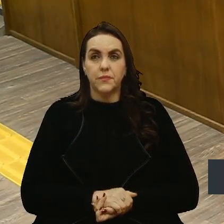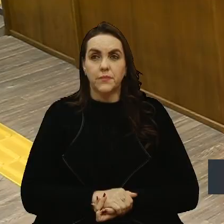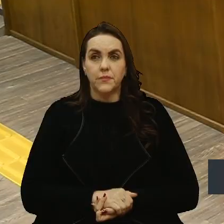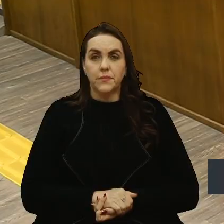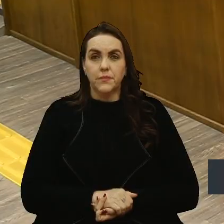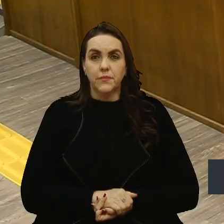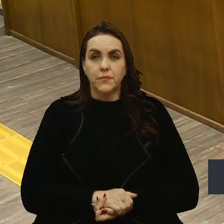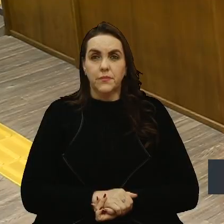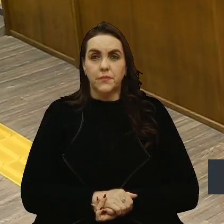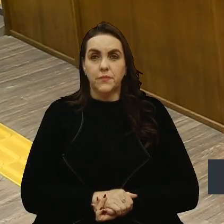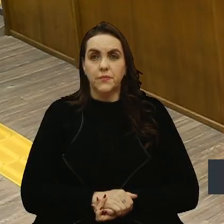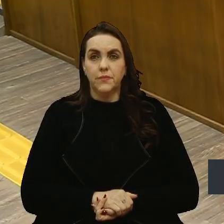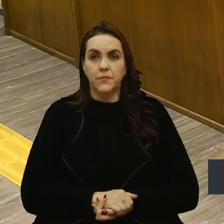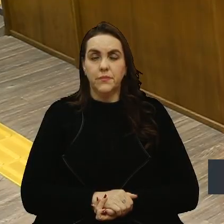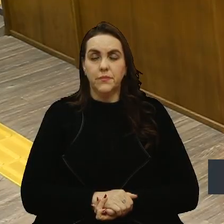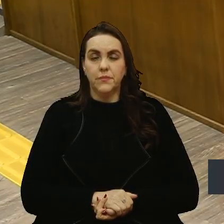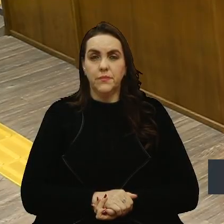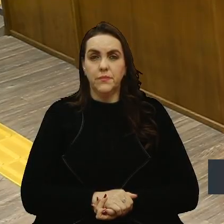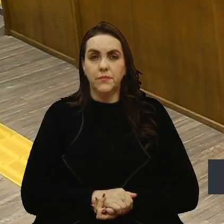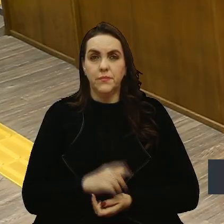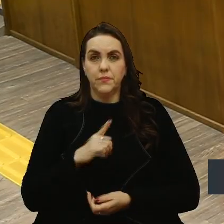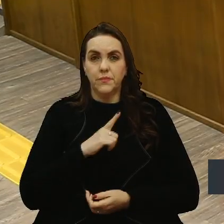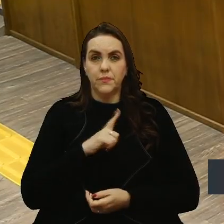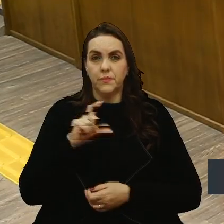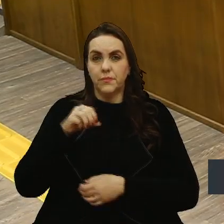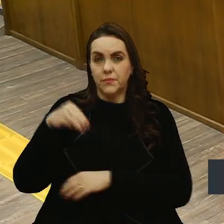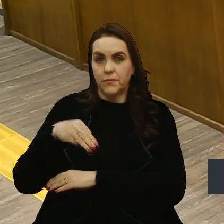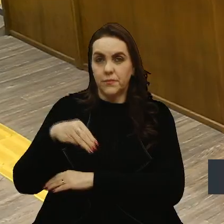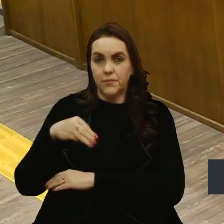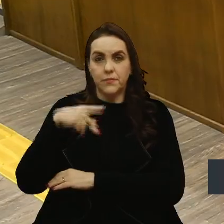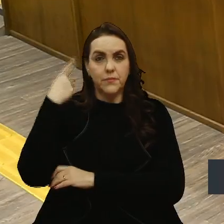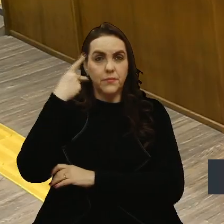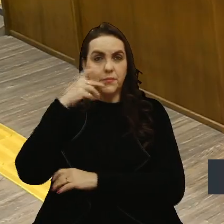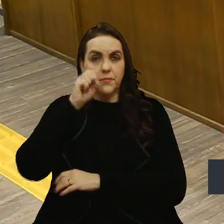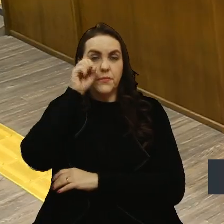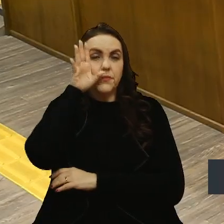O senhoria tem 10 minutos para a sua manifestação, vereador Fiuza.